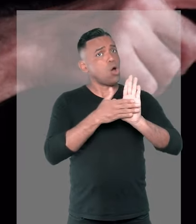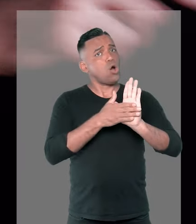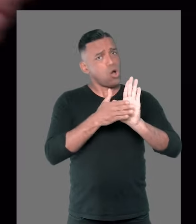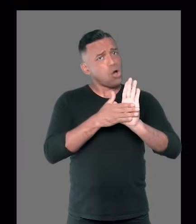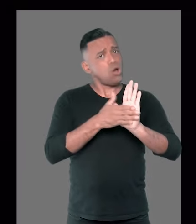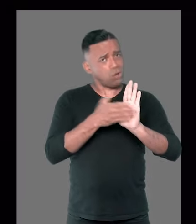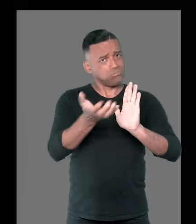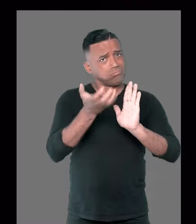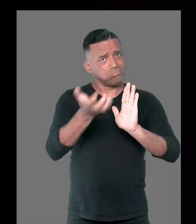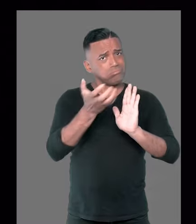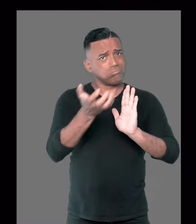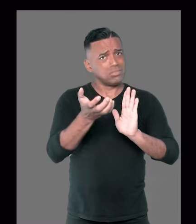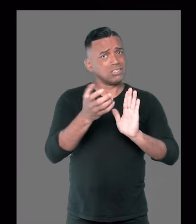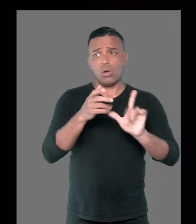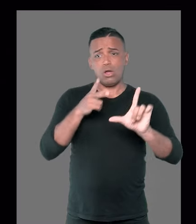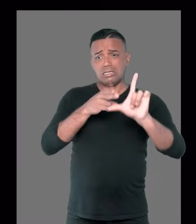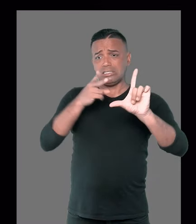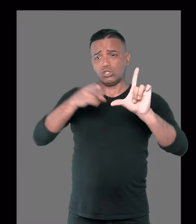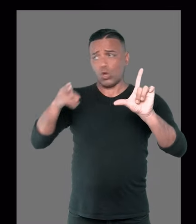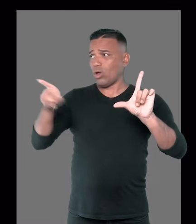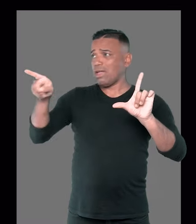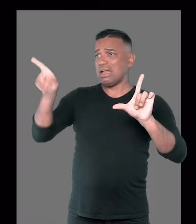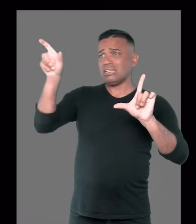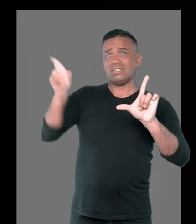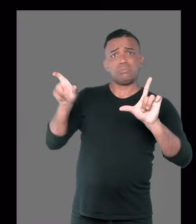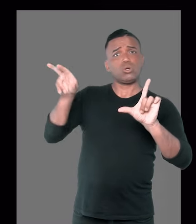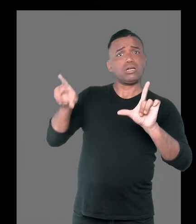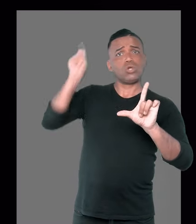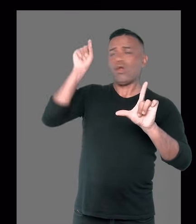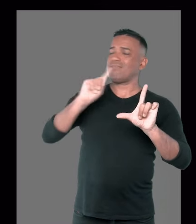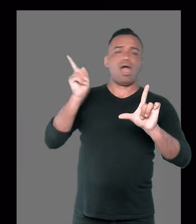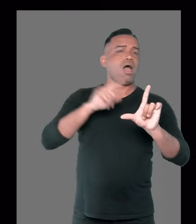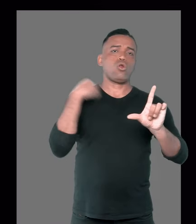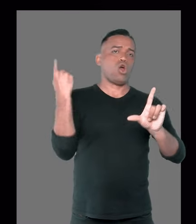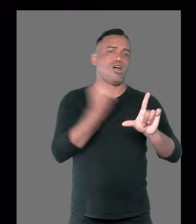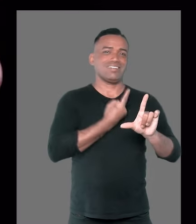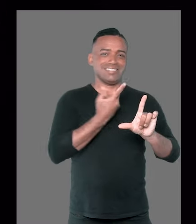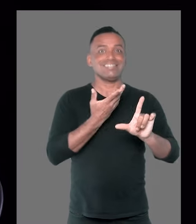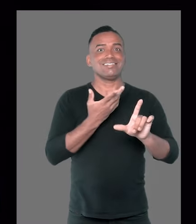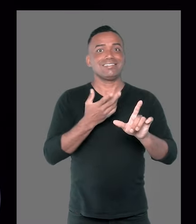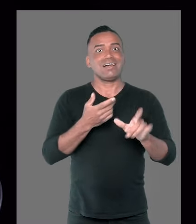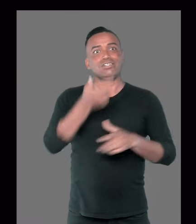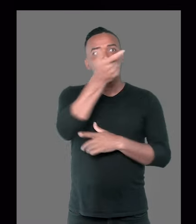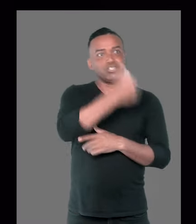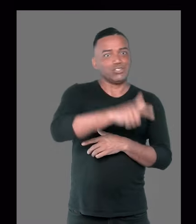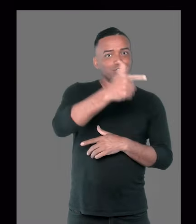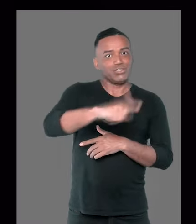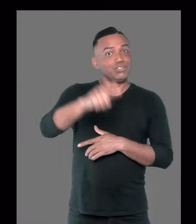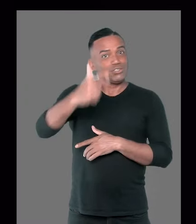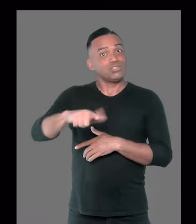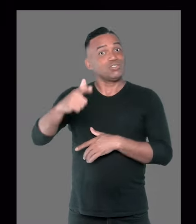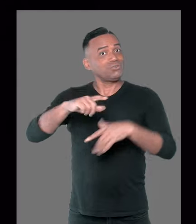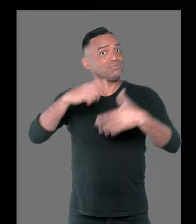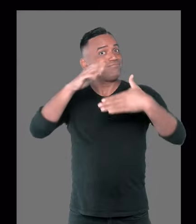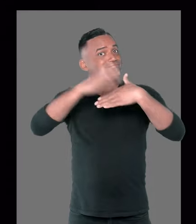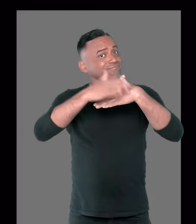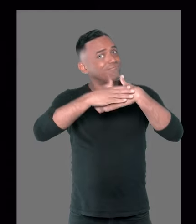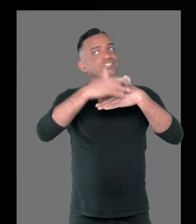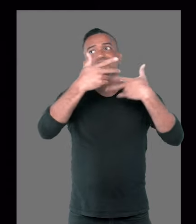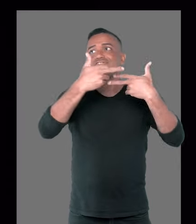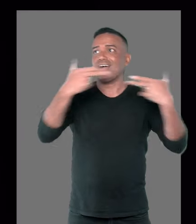um editor Central que decide o que é que a gente tem que ouvir Tá certo repetitivas porque a gente faz de várias formas